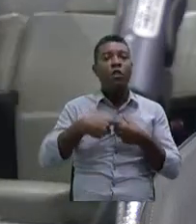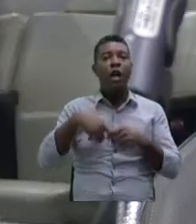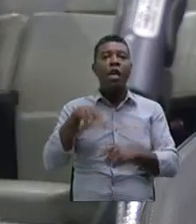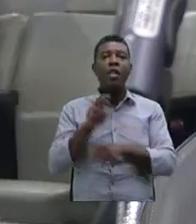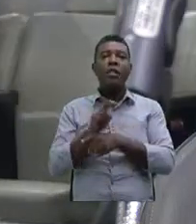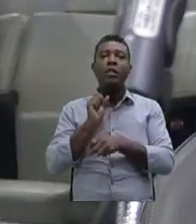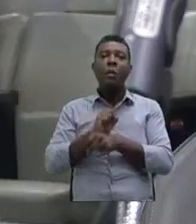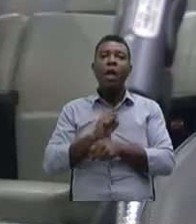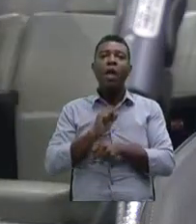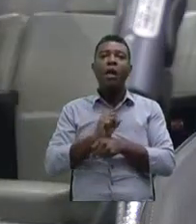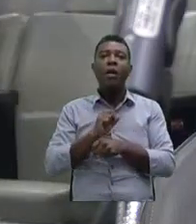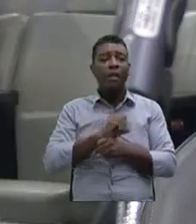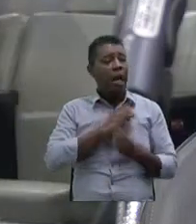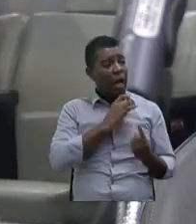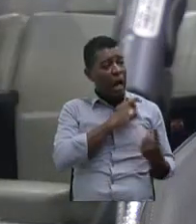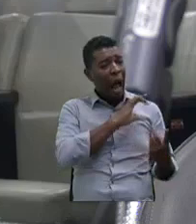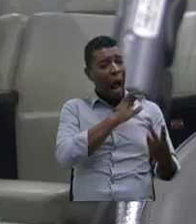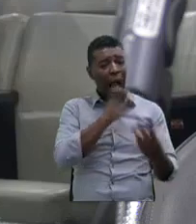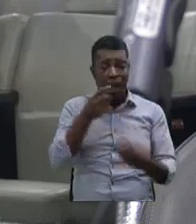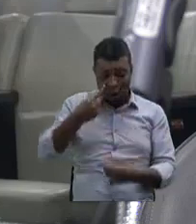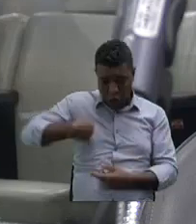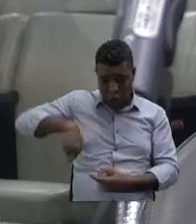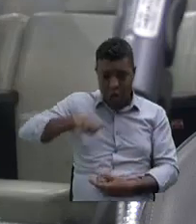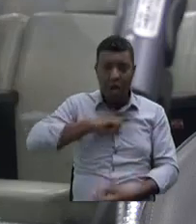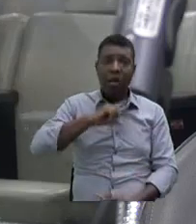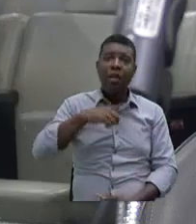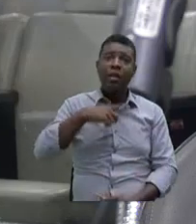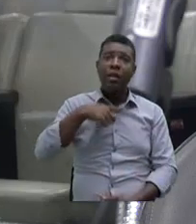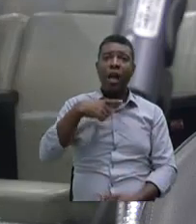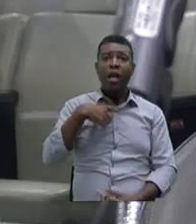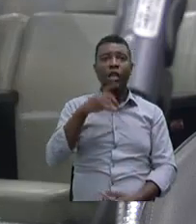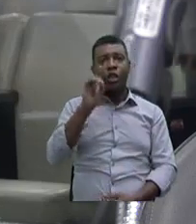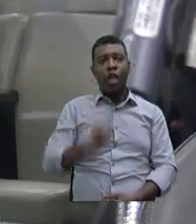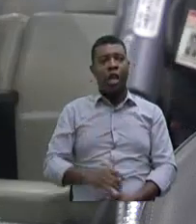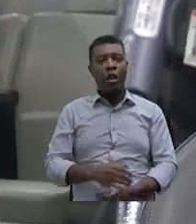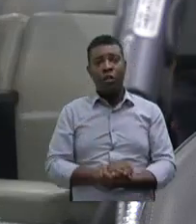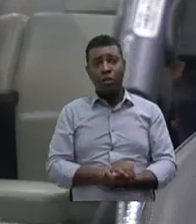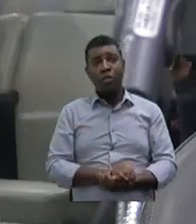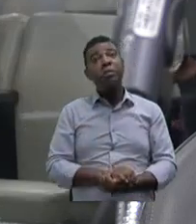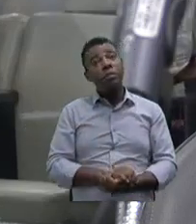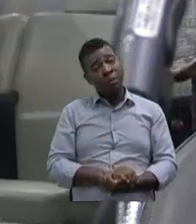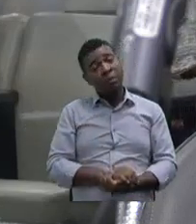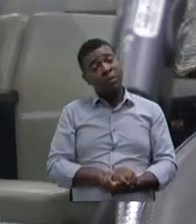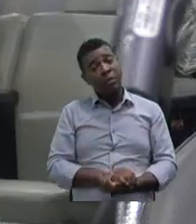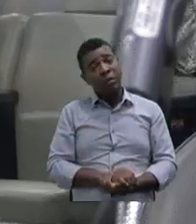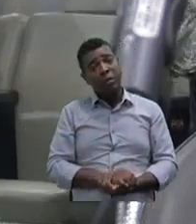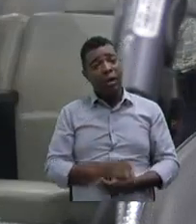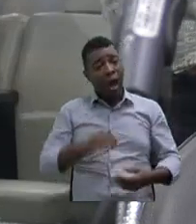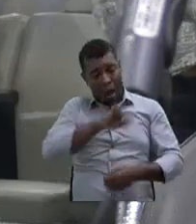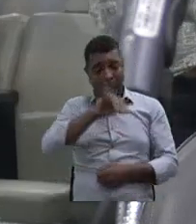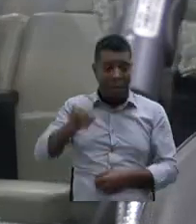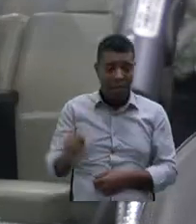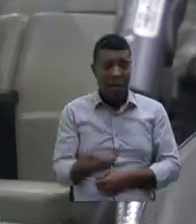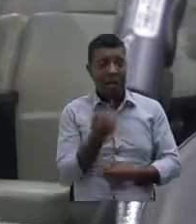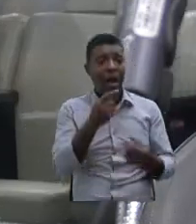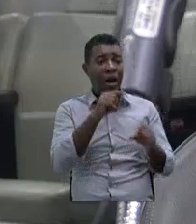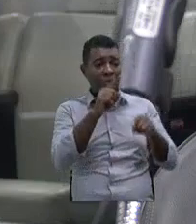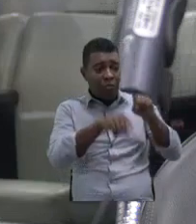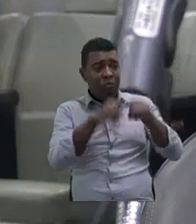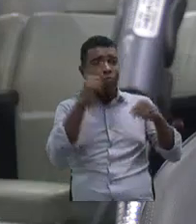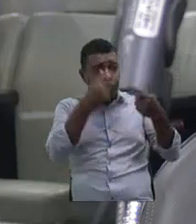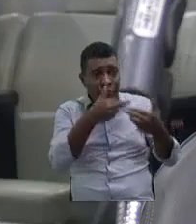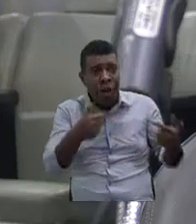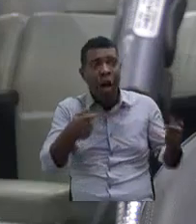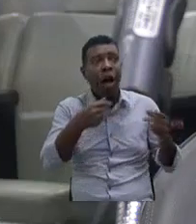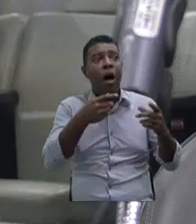uma de nós tem direito. Afinal, gozar do patrimônio material e imaterial é preservar